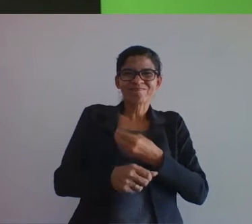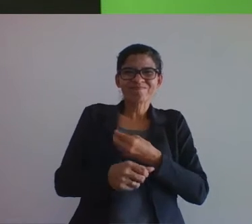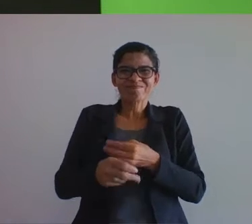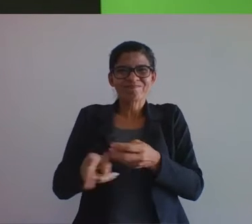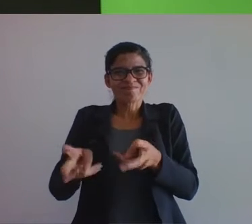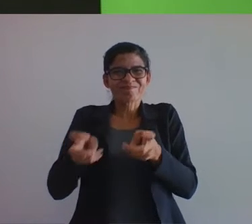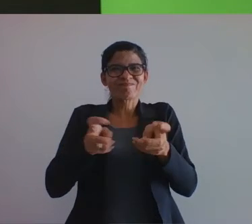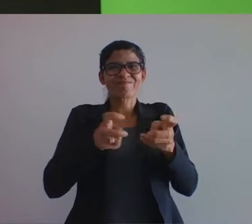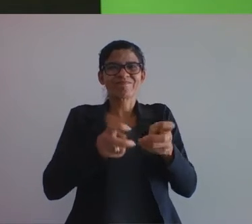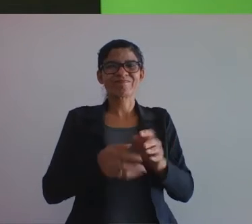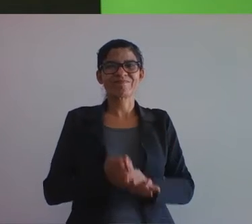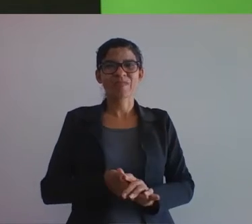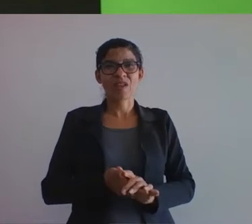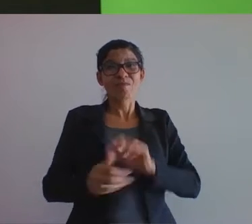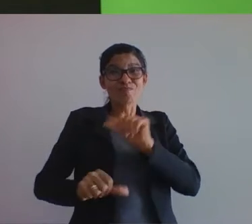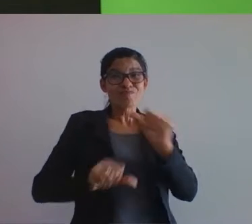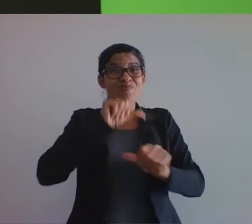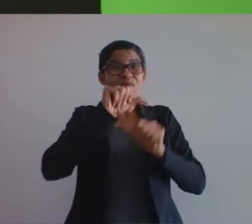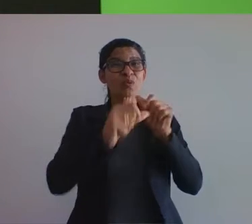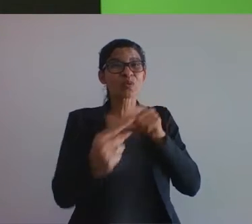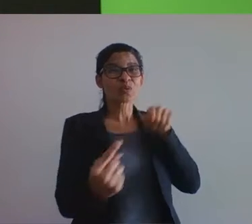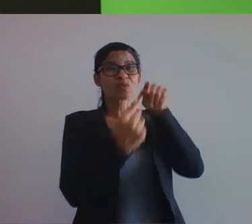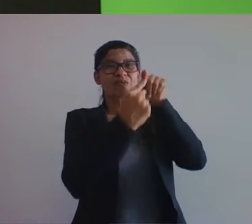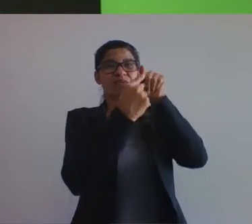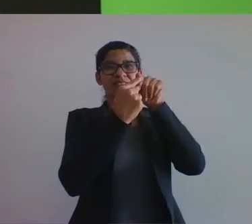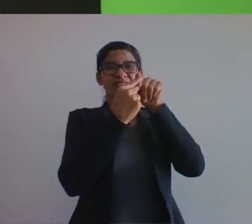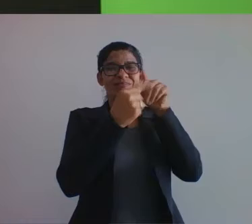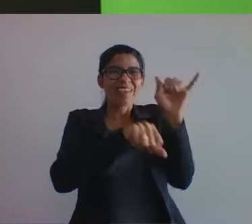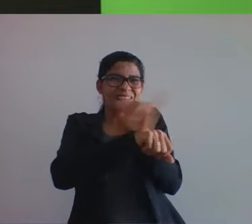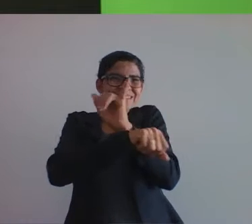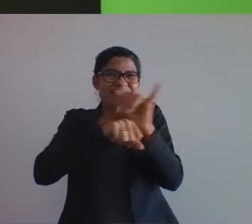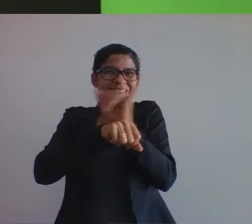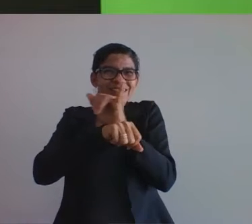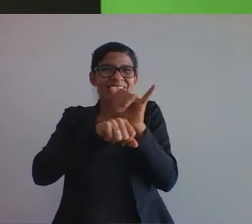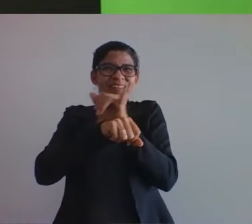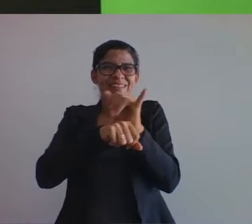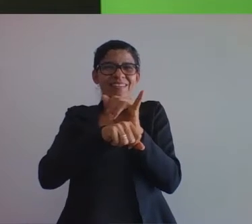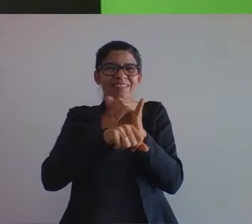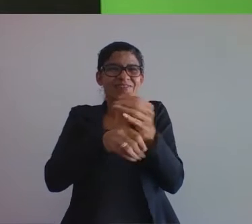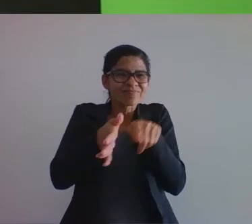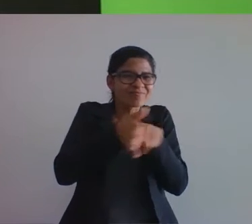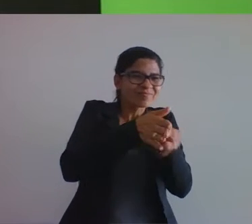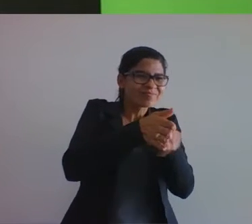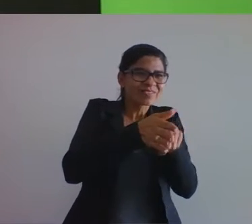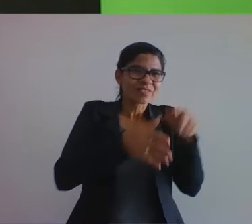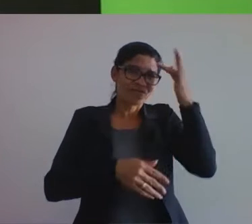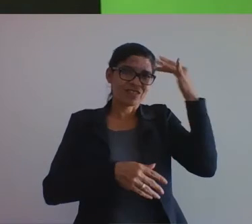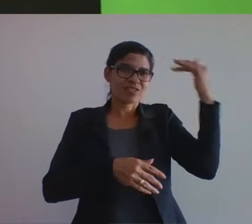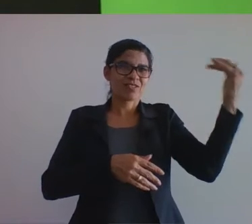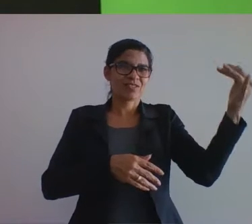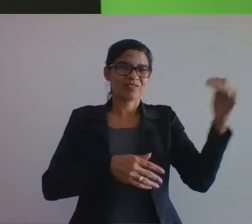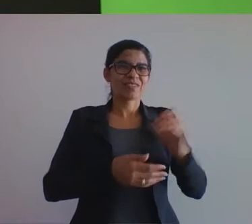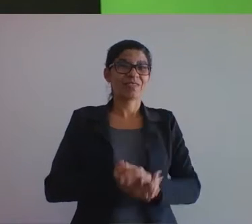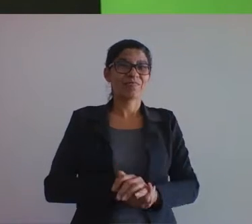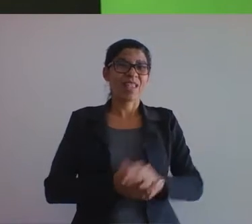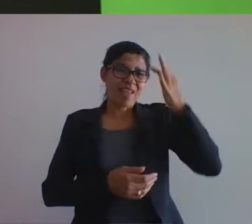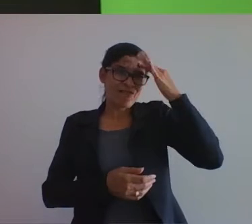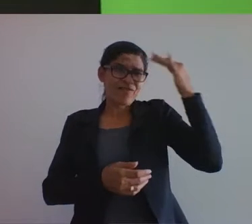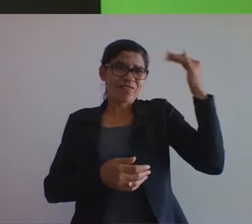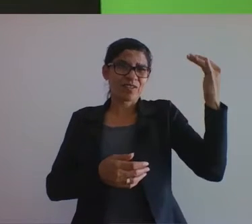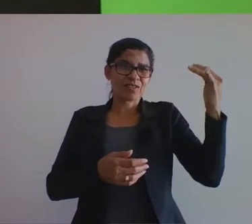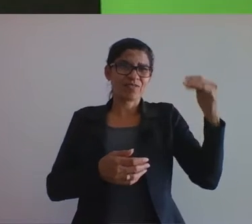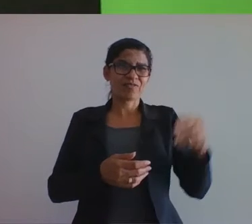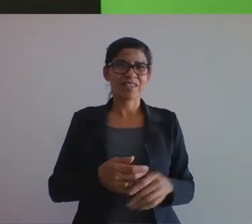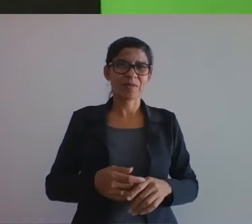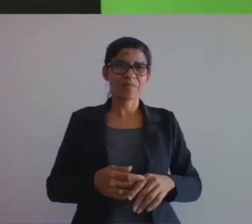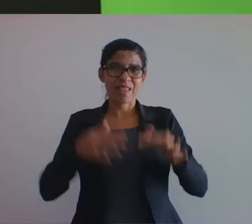nos objetivos e técnicas de investigação filosófica. Escolástica diminuiu e a filosofia foi libertada